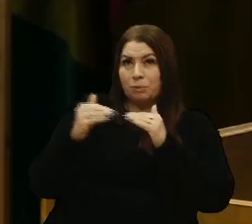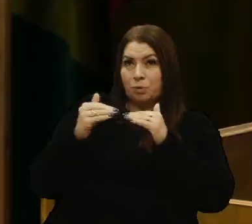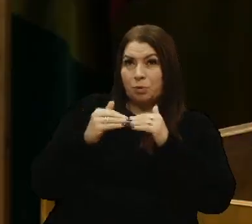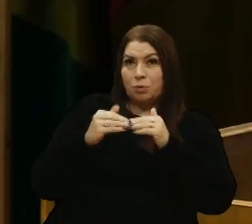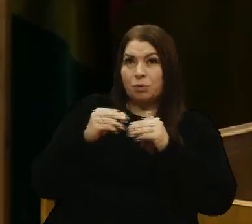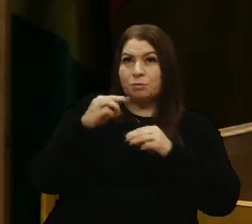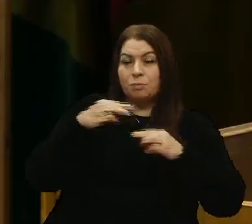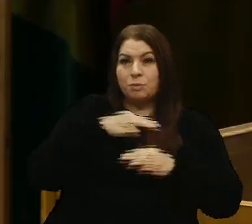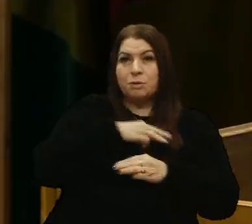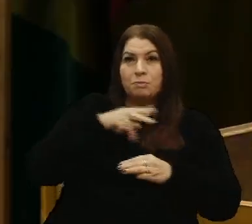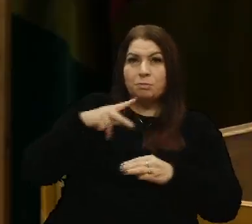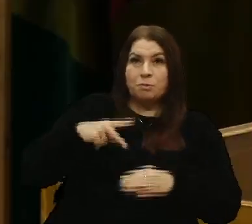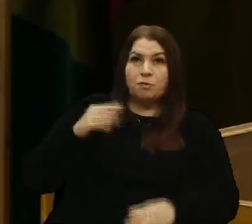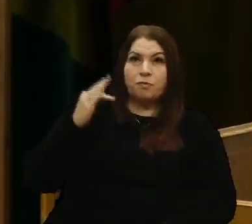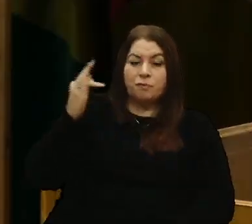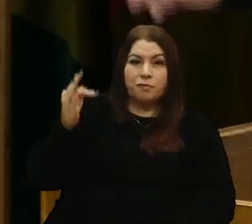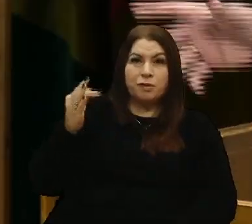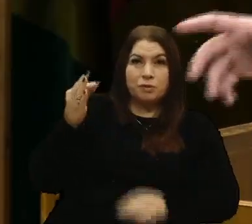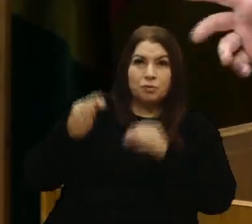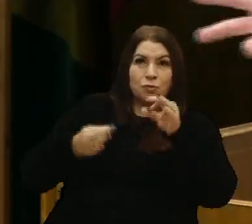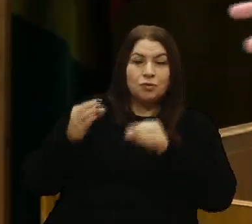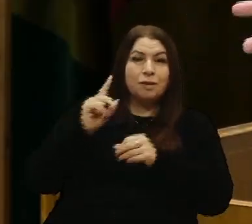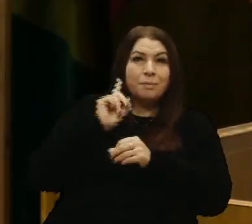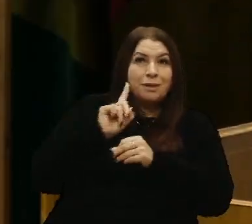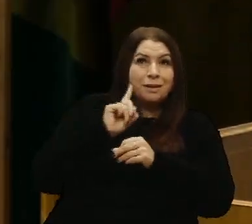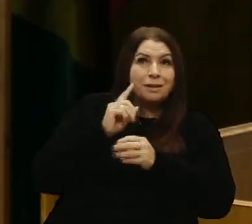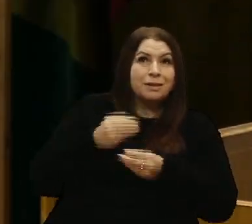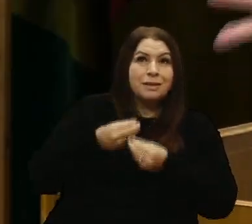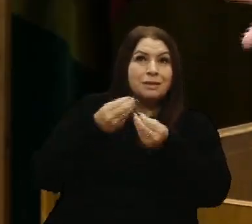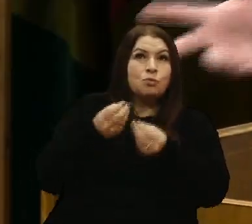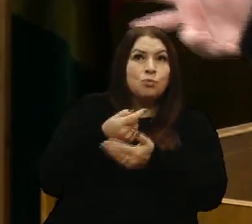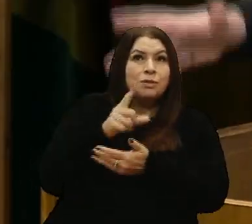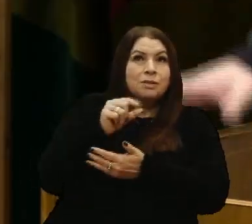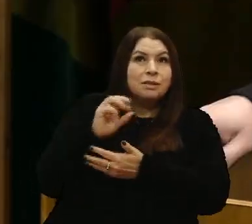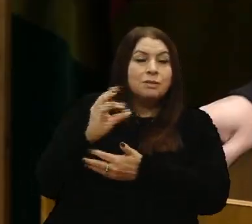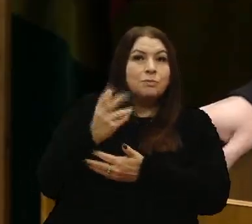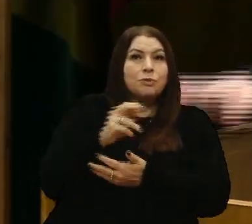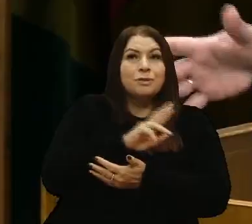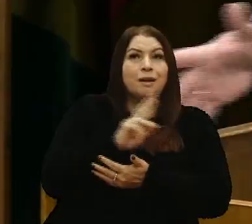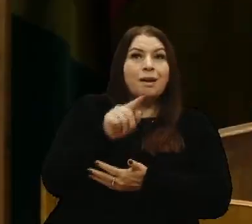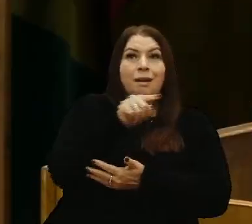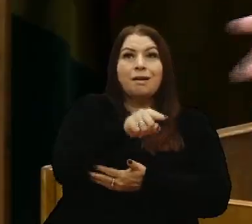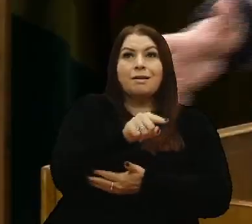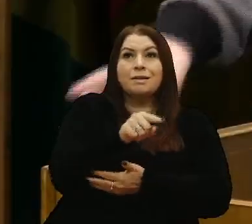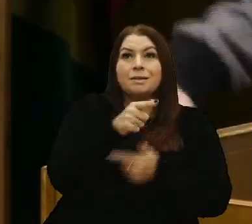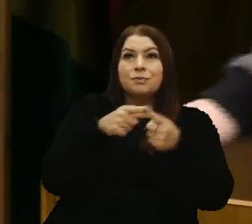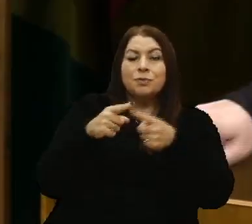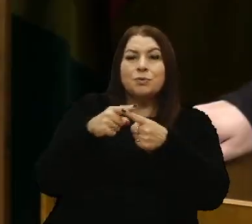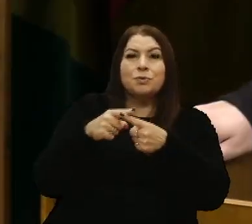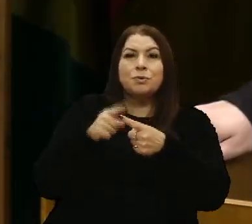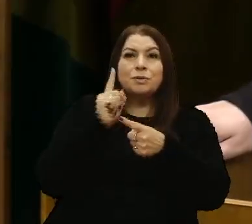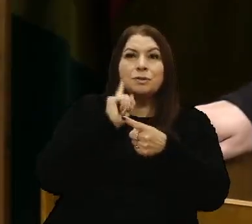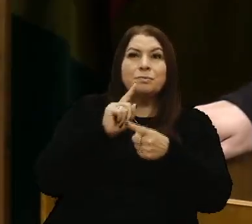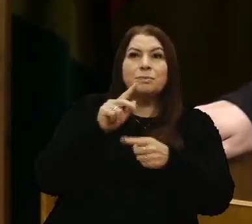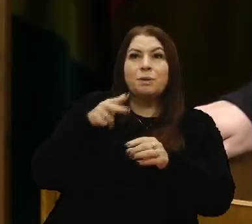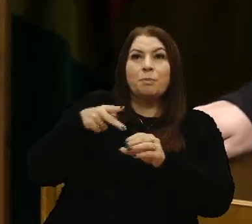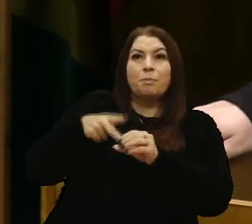pelo Ministério Público Federal na Justiça Americana, que entregou quase 10 bilhões de reais a acionistas americanos da